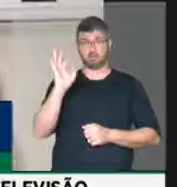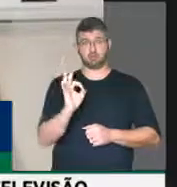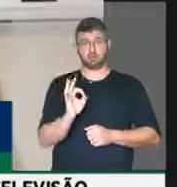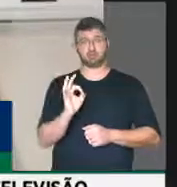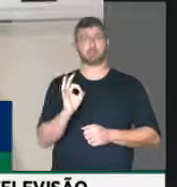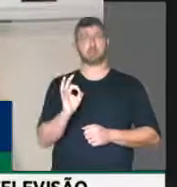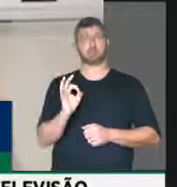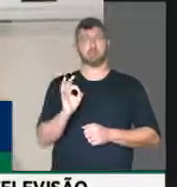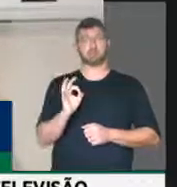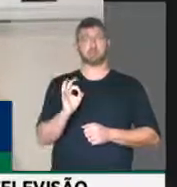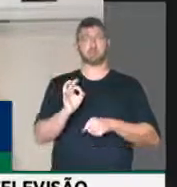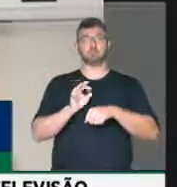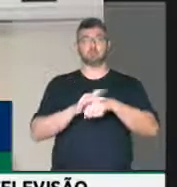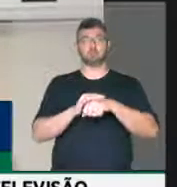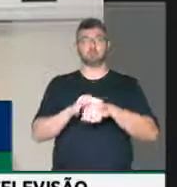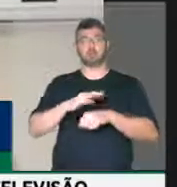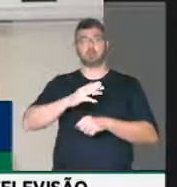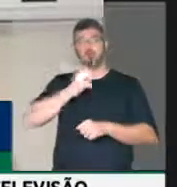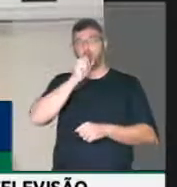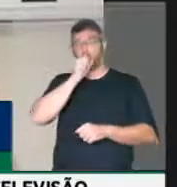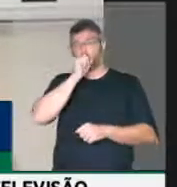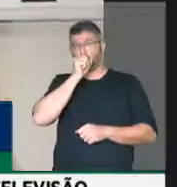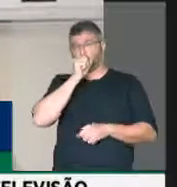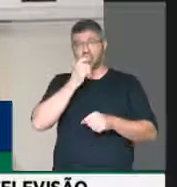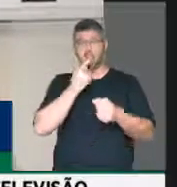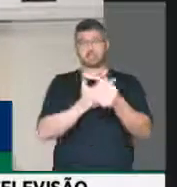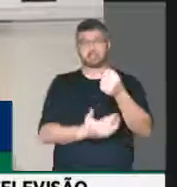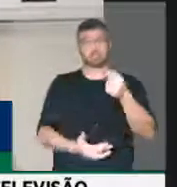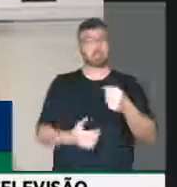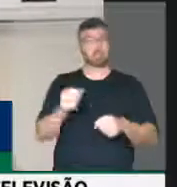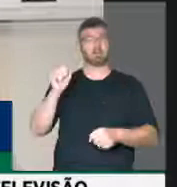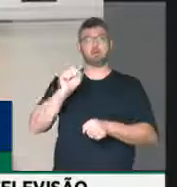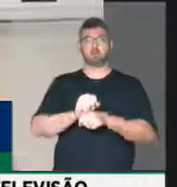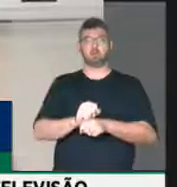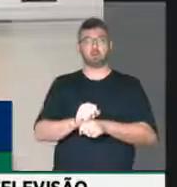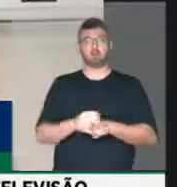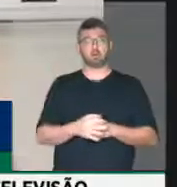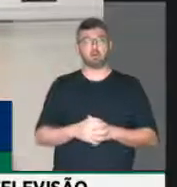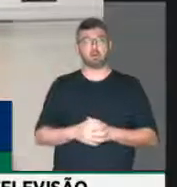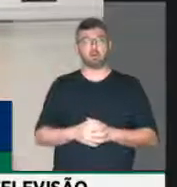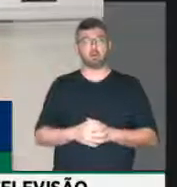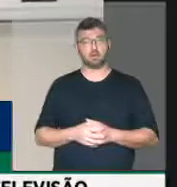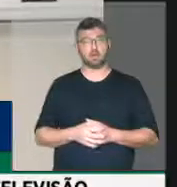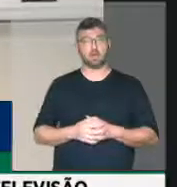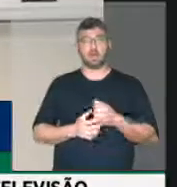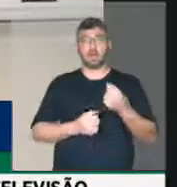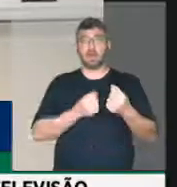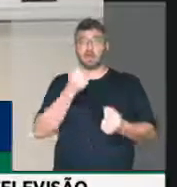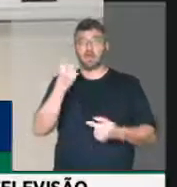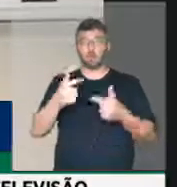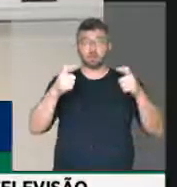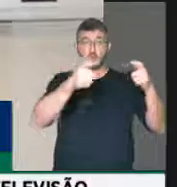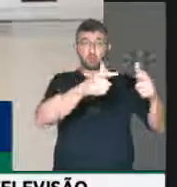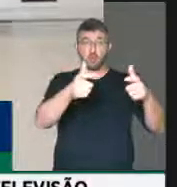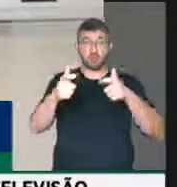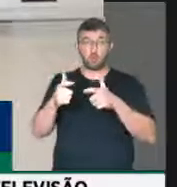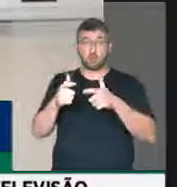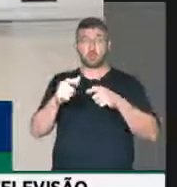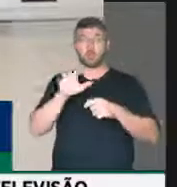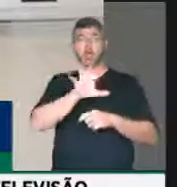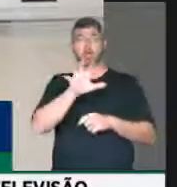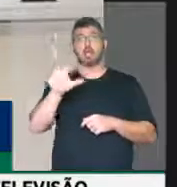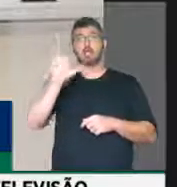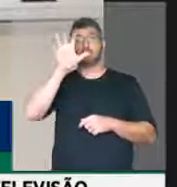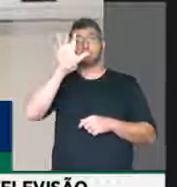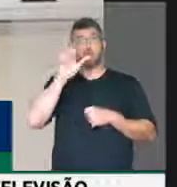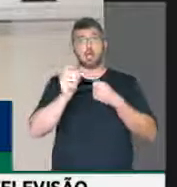40% dos diagnósticos de tuberculose também deixaram de ser dados. Em algumas áreas do país, em algumas regiões do